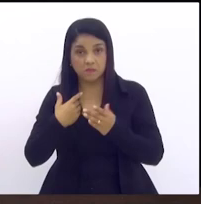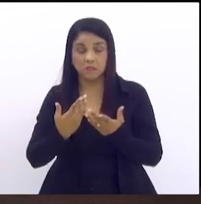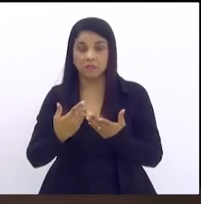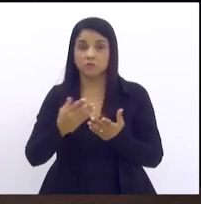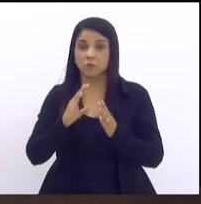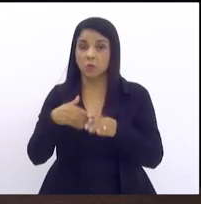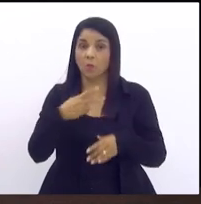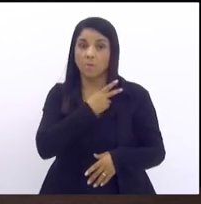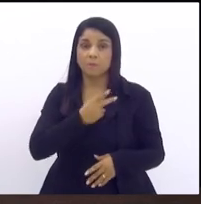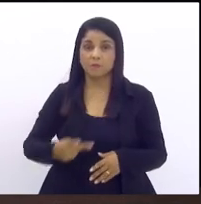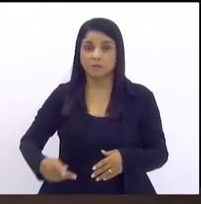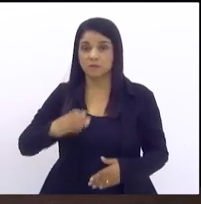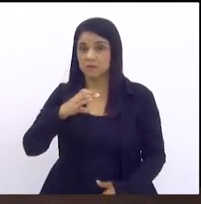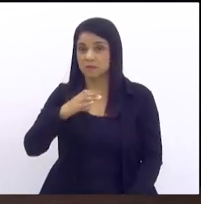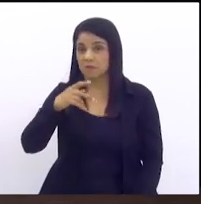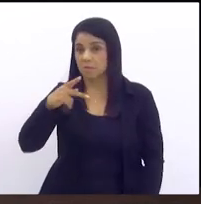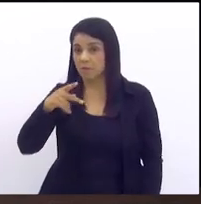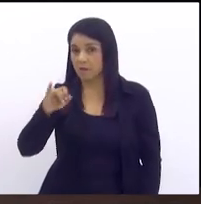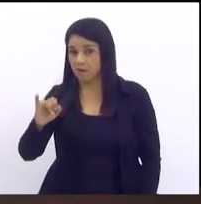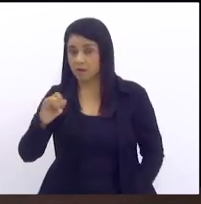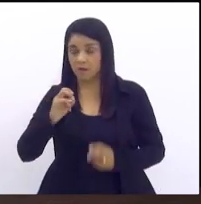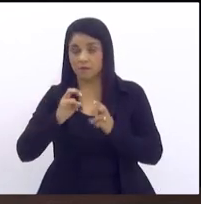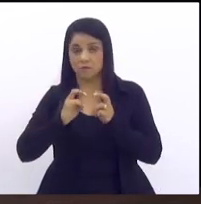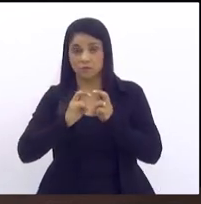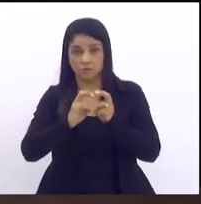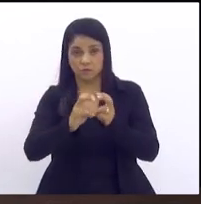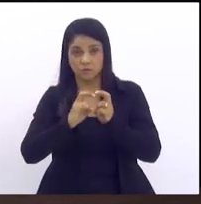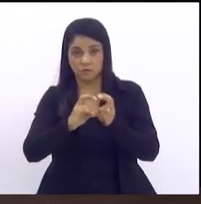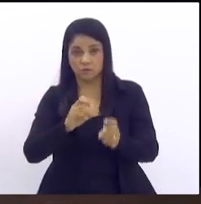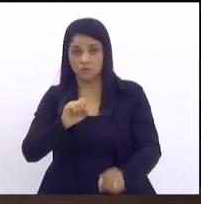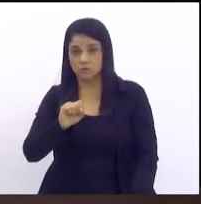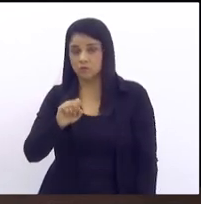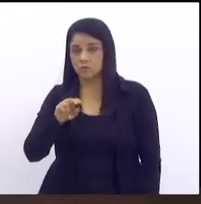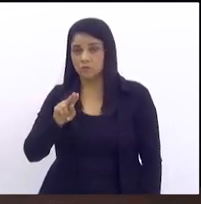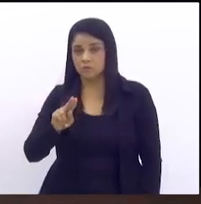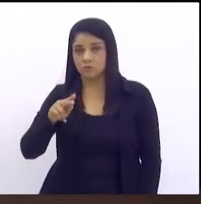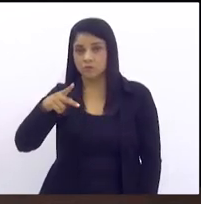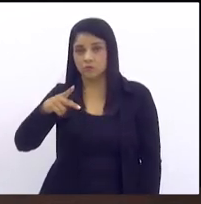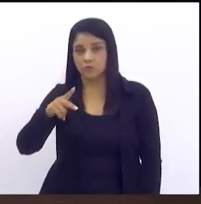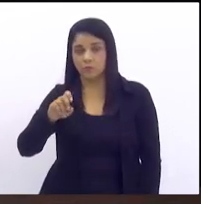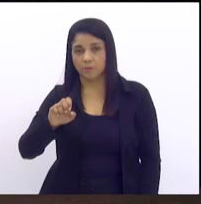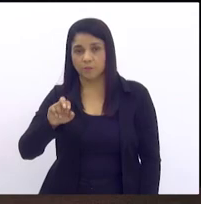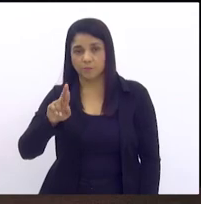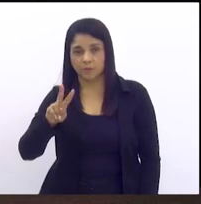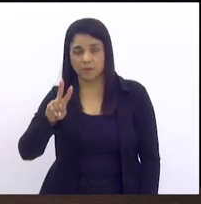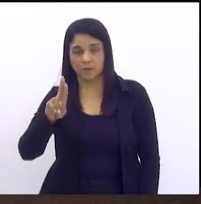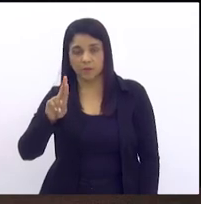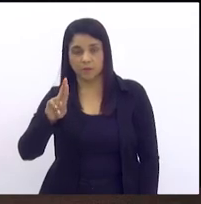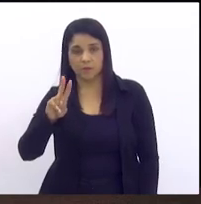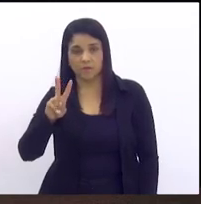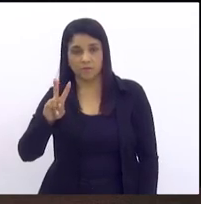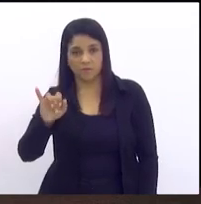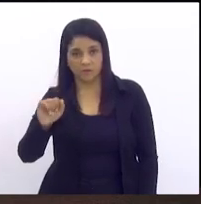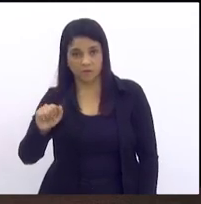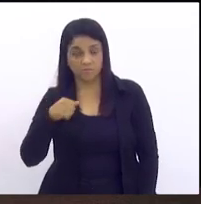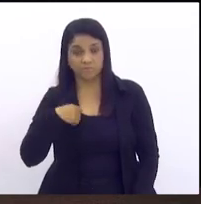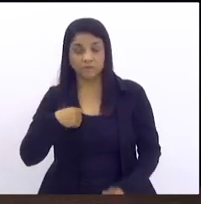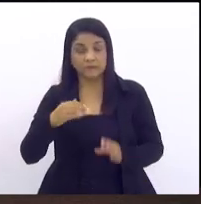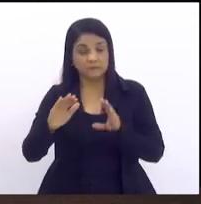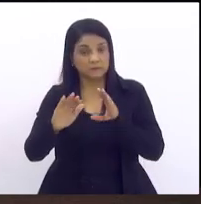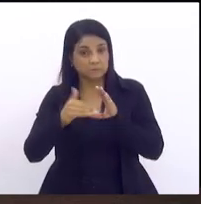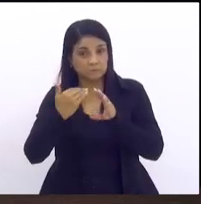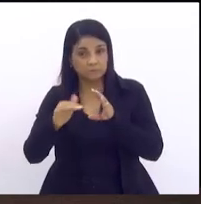CPI da Supervia, com Vossa Excelência, mais deputada Marta Rocha, as pessoas me ligaram dizendo do desespero que